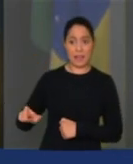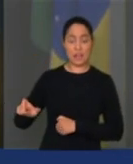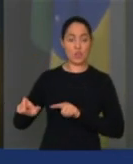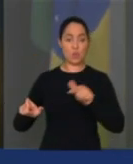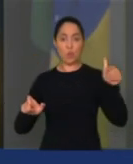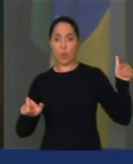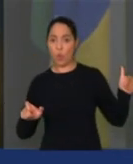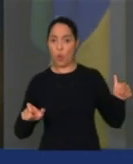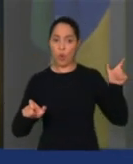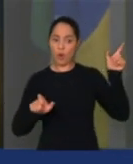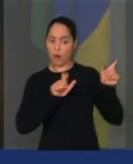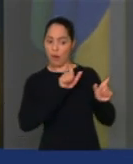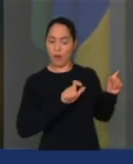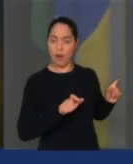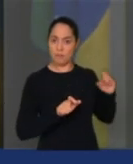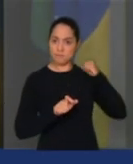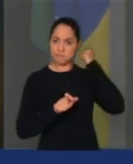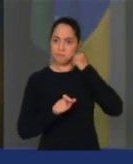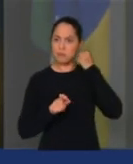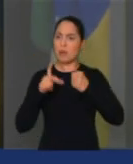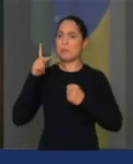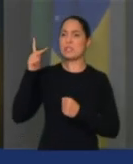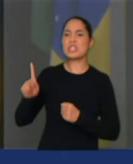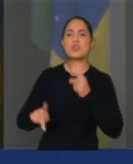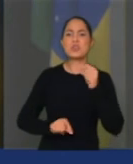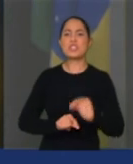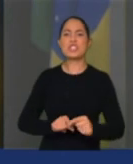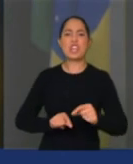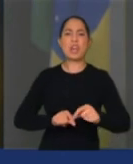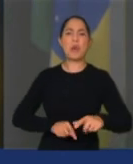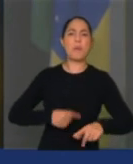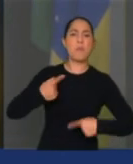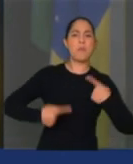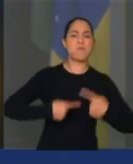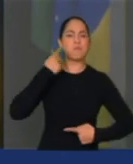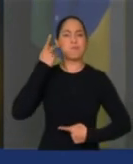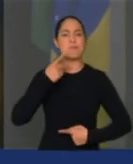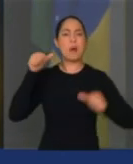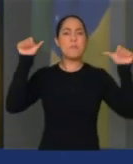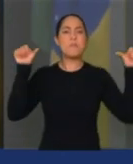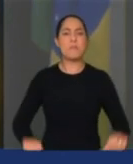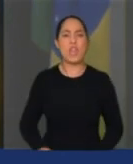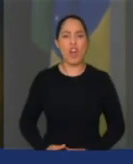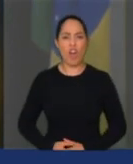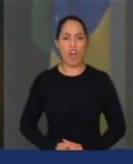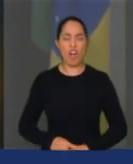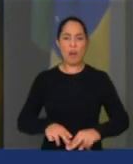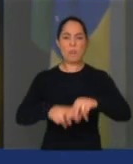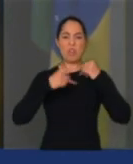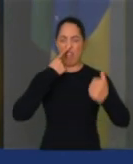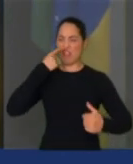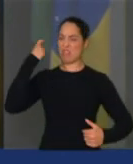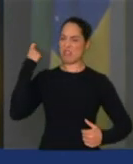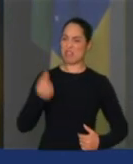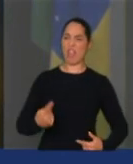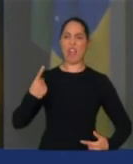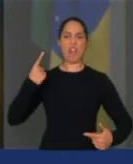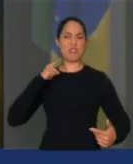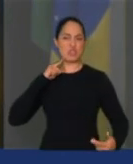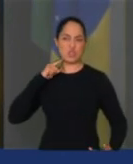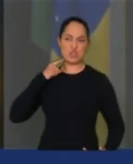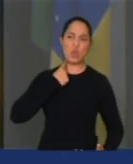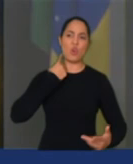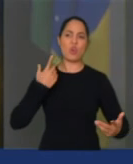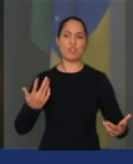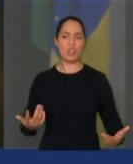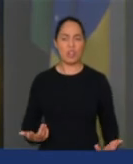senadores daquela CPI, representam o que há de pior na política, a política putrefata, aquela